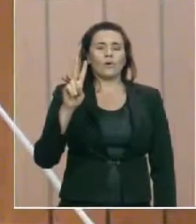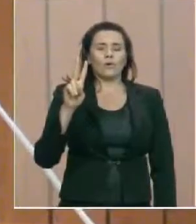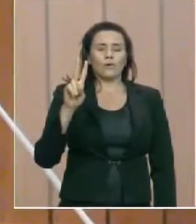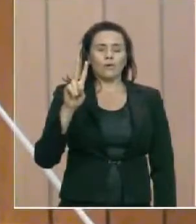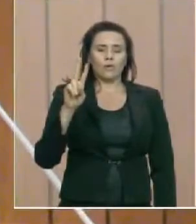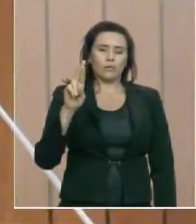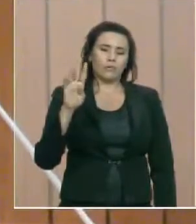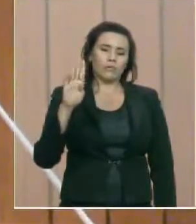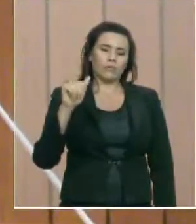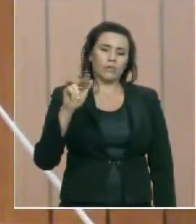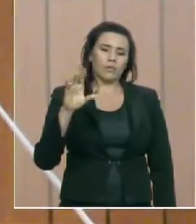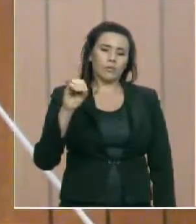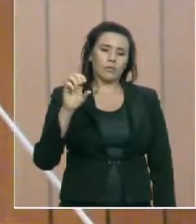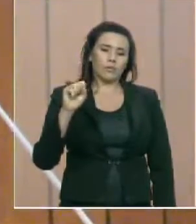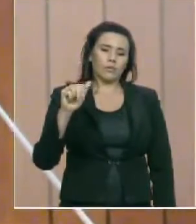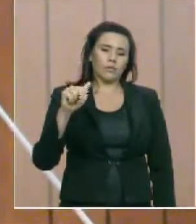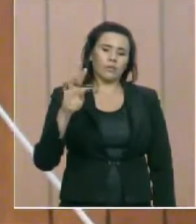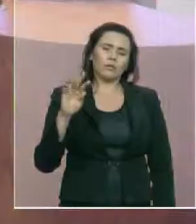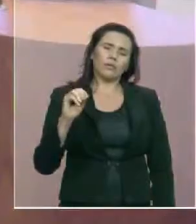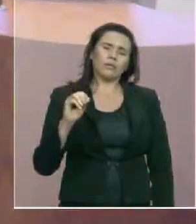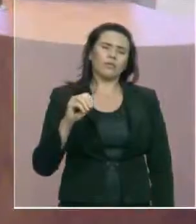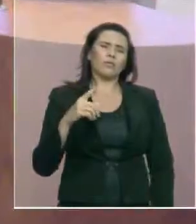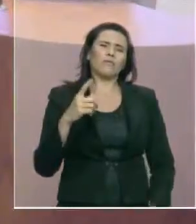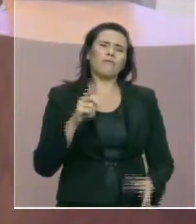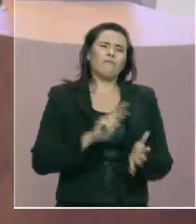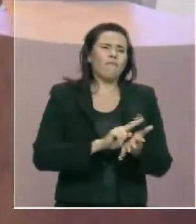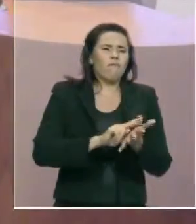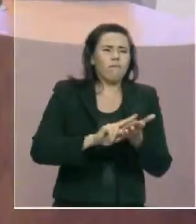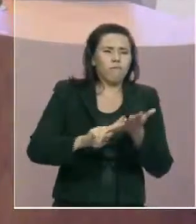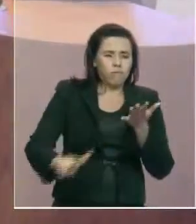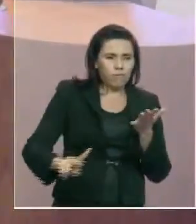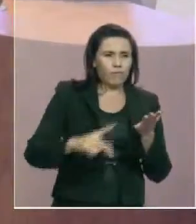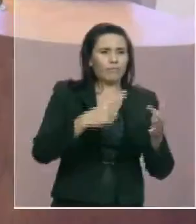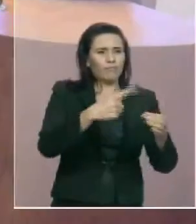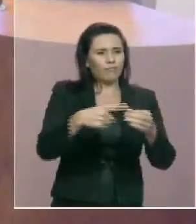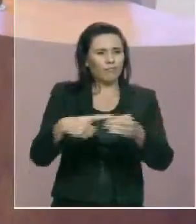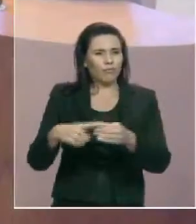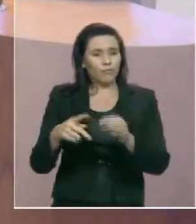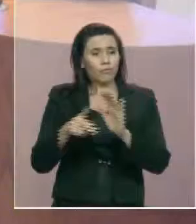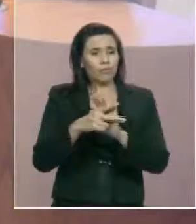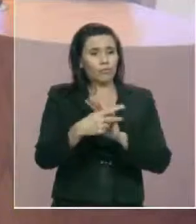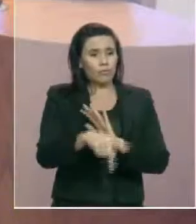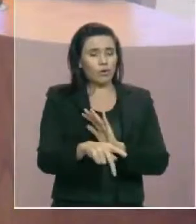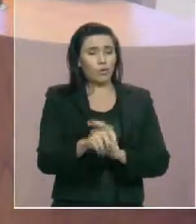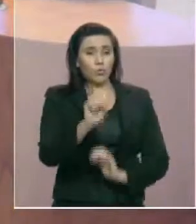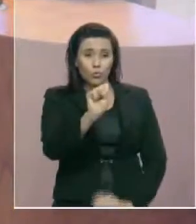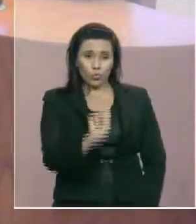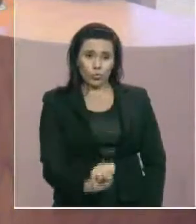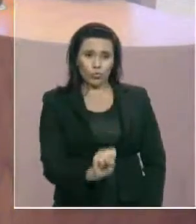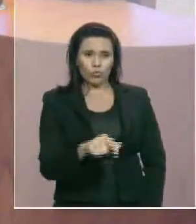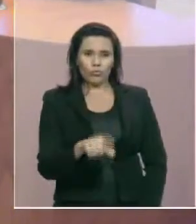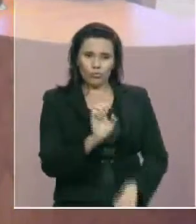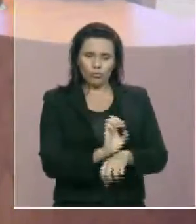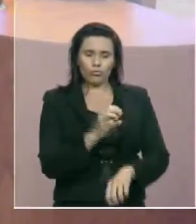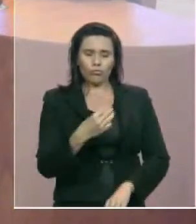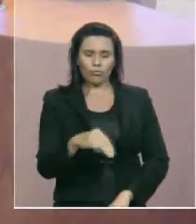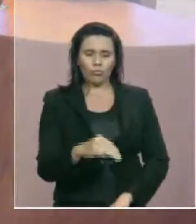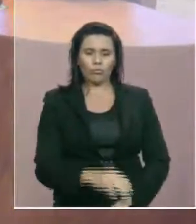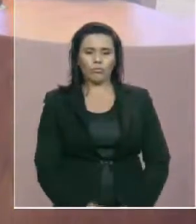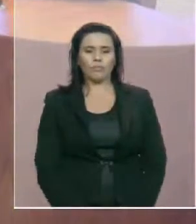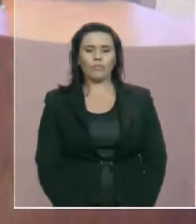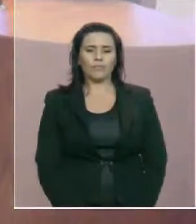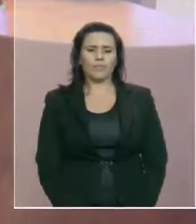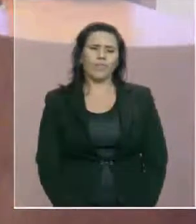os municípios do sul do Maranhão. Aqui, me parece de uma importância